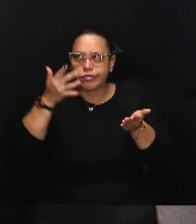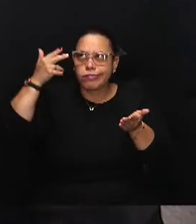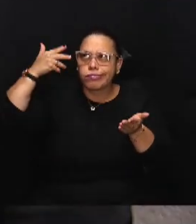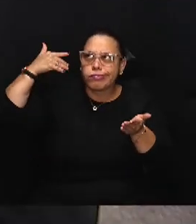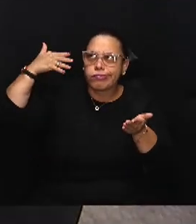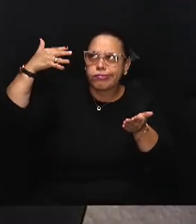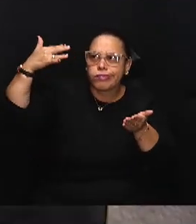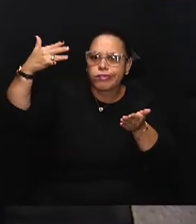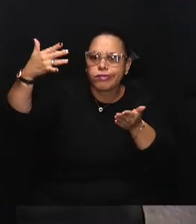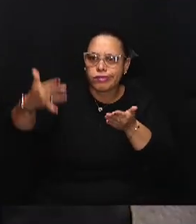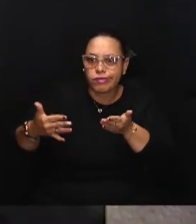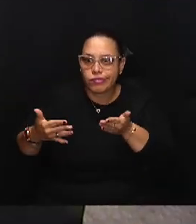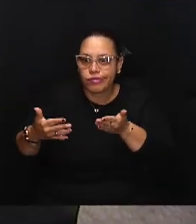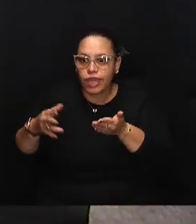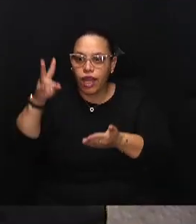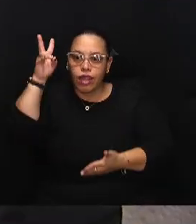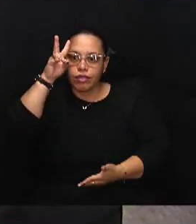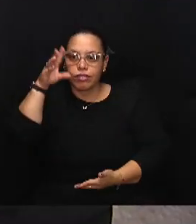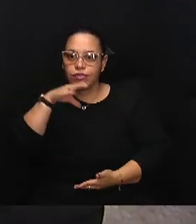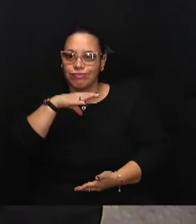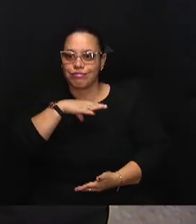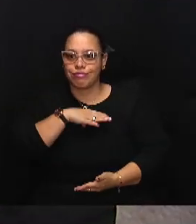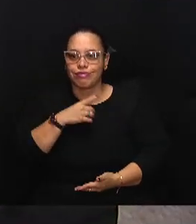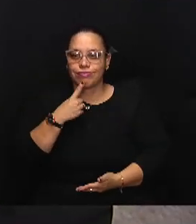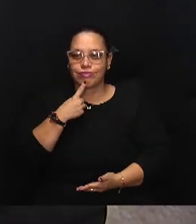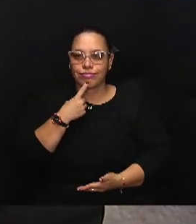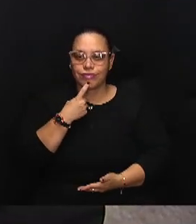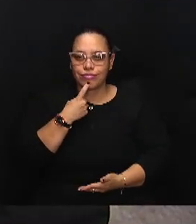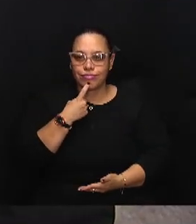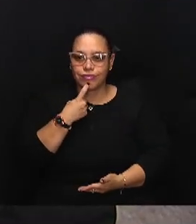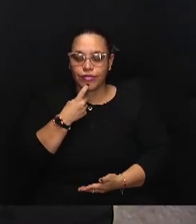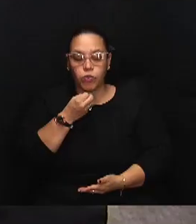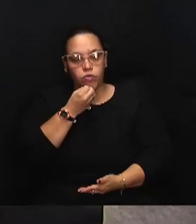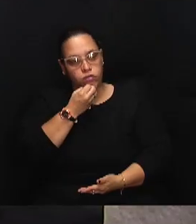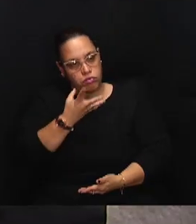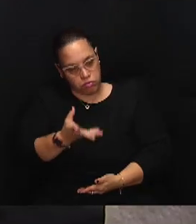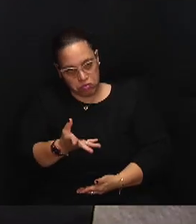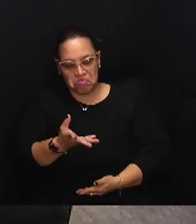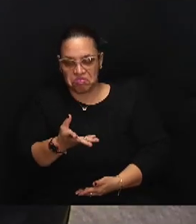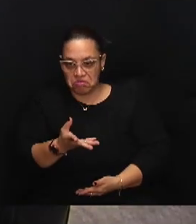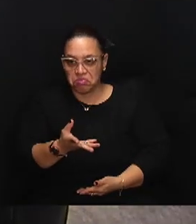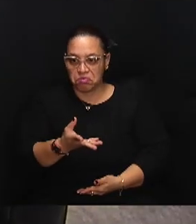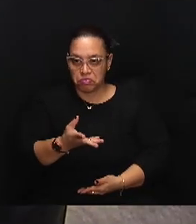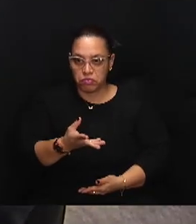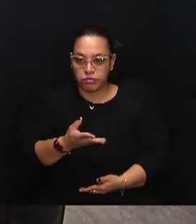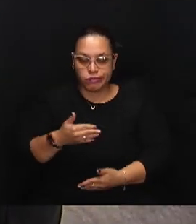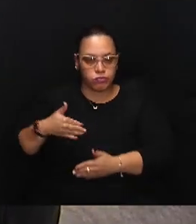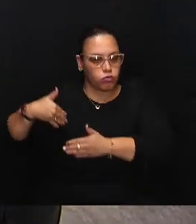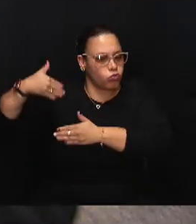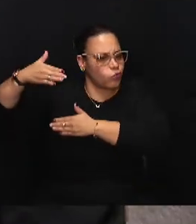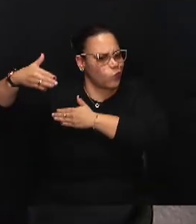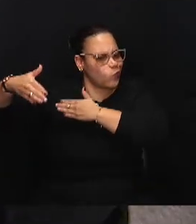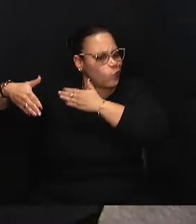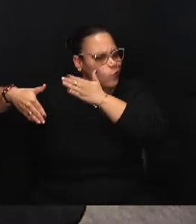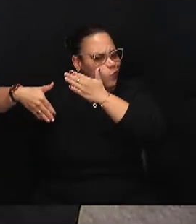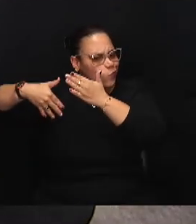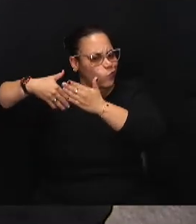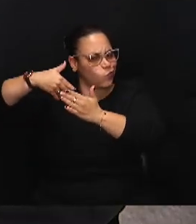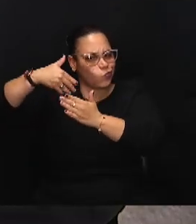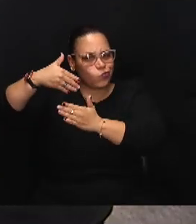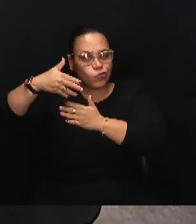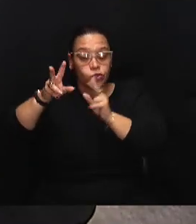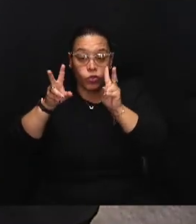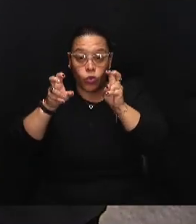também a história regular da cidade. Então esse é um exercício muito gostoso e ele transcendeu em muito esse